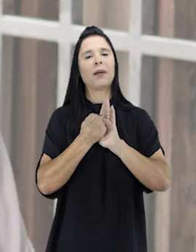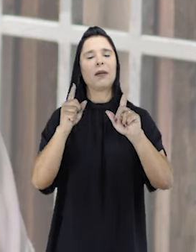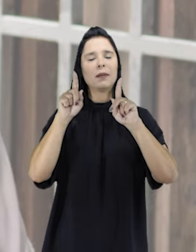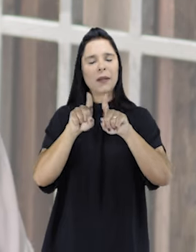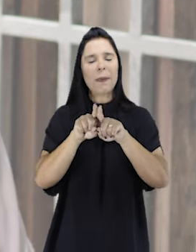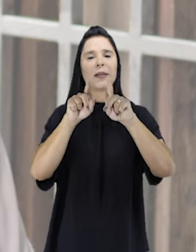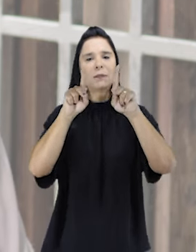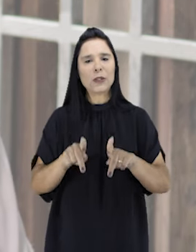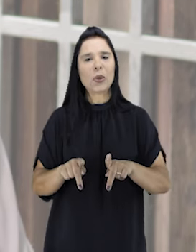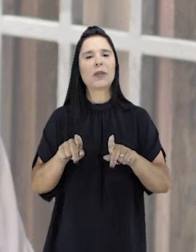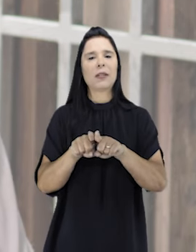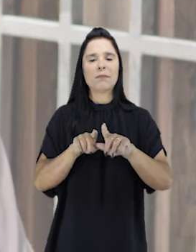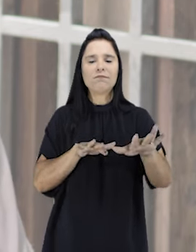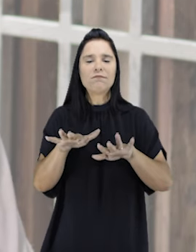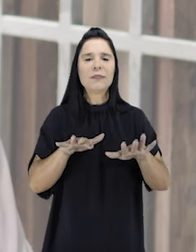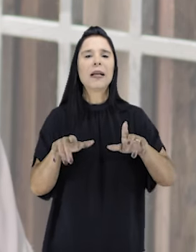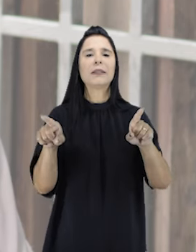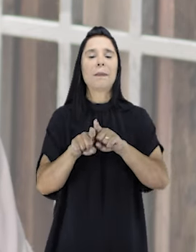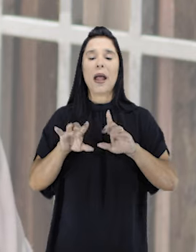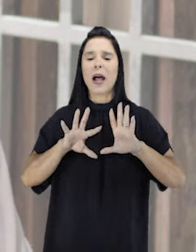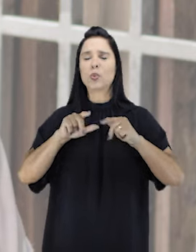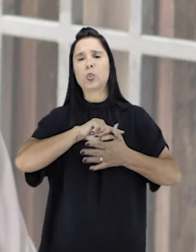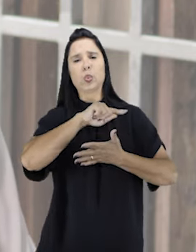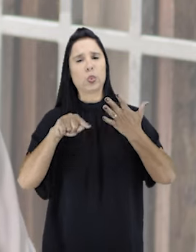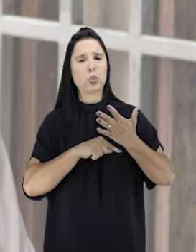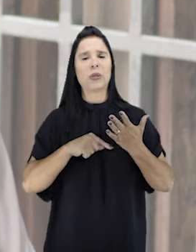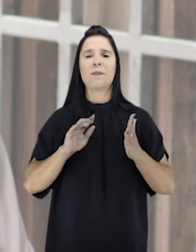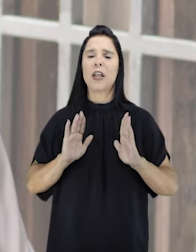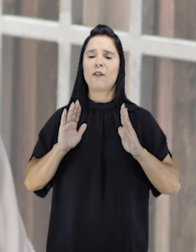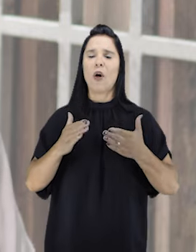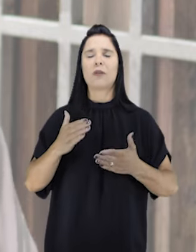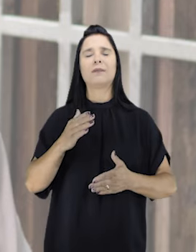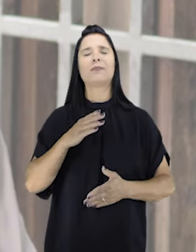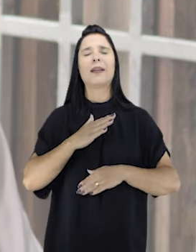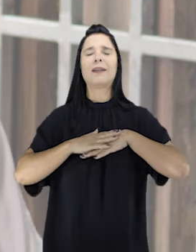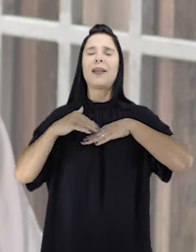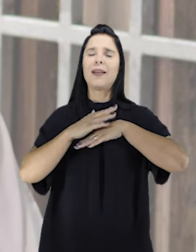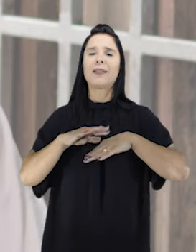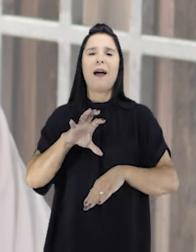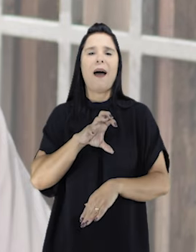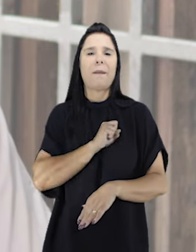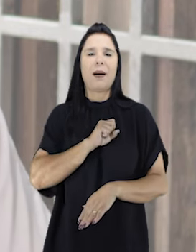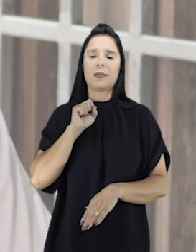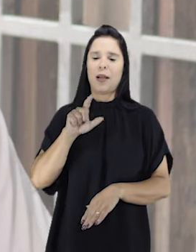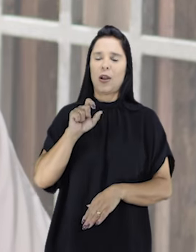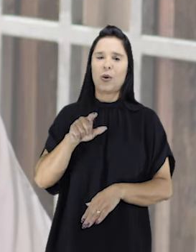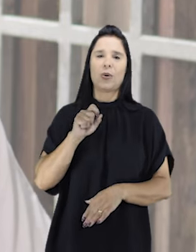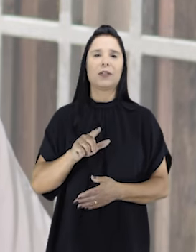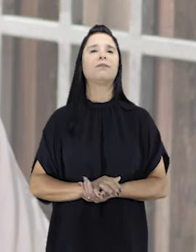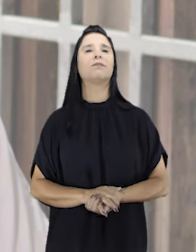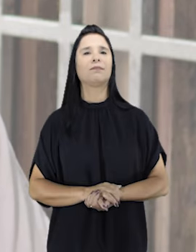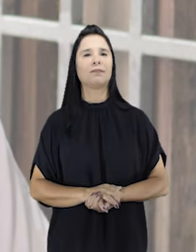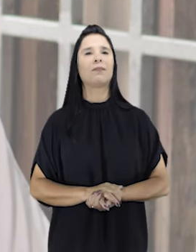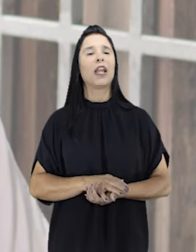com relação às pessoas, com relação à mobilidade, com relação a tudo que diz respeito à nossa querida e amada Alagoinhas. Eu